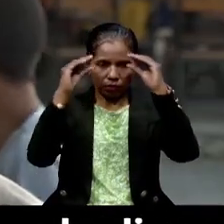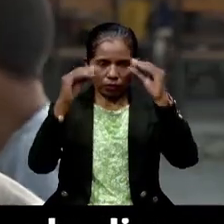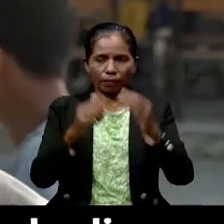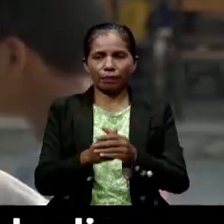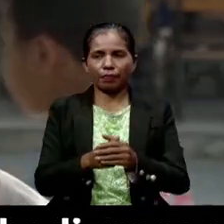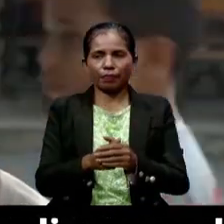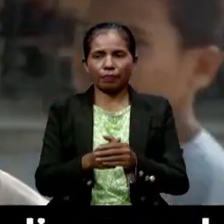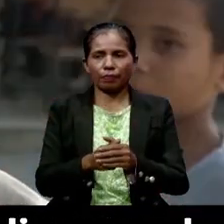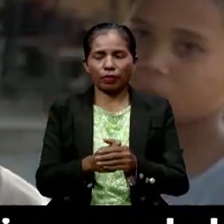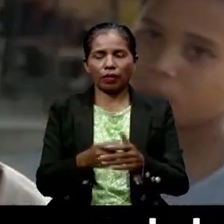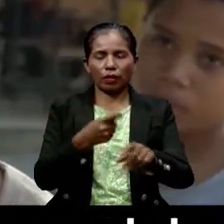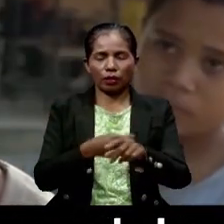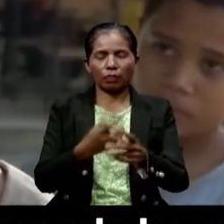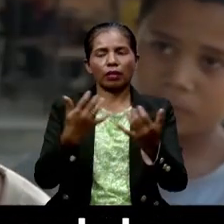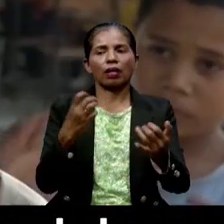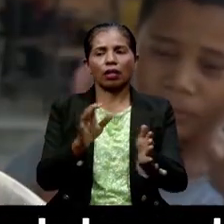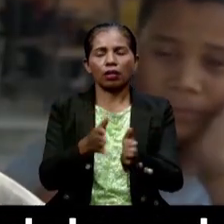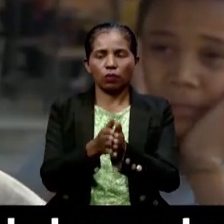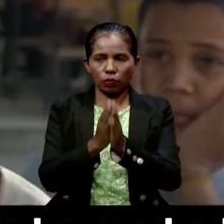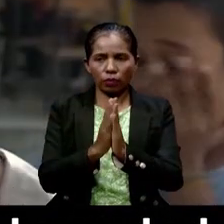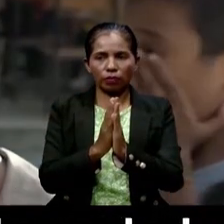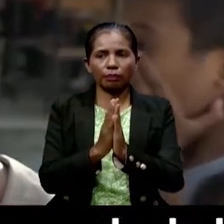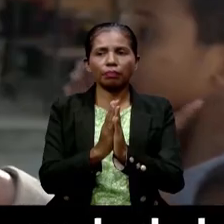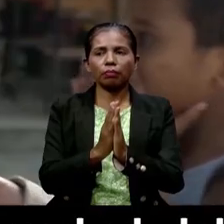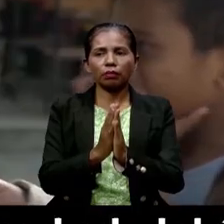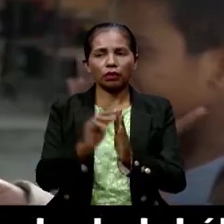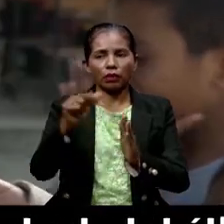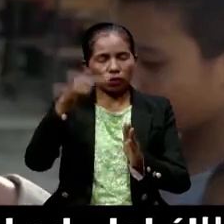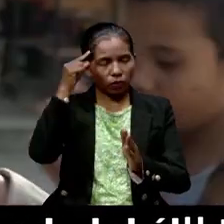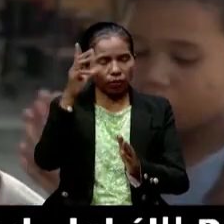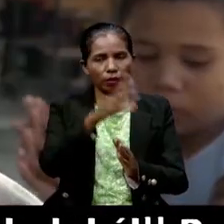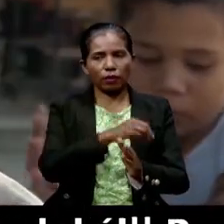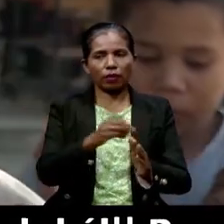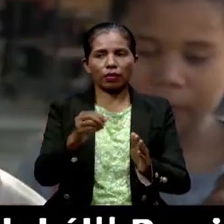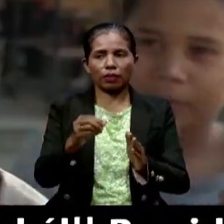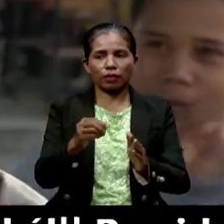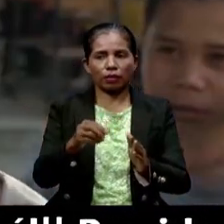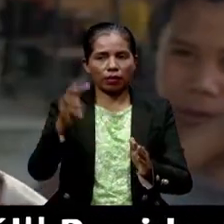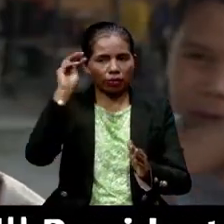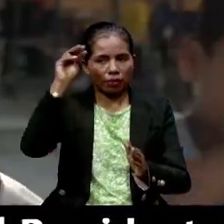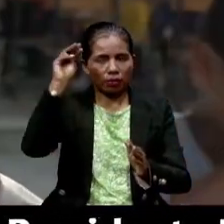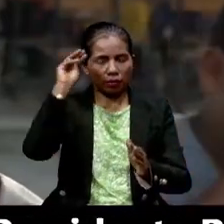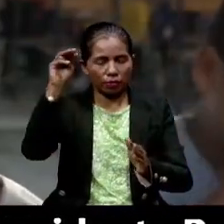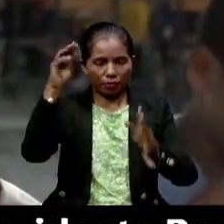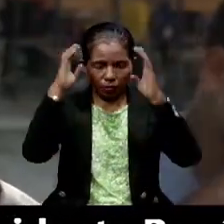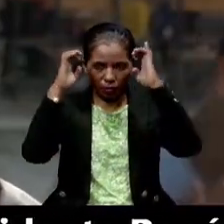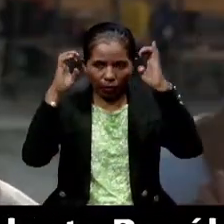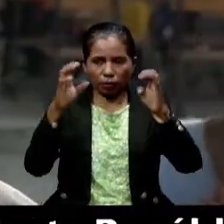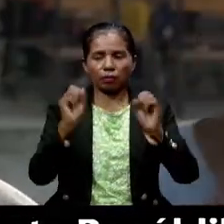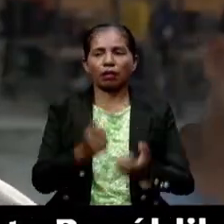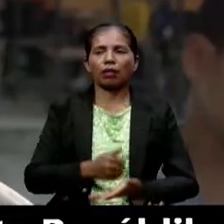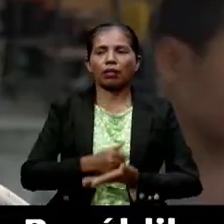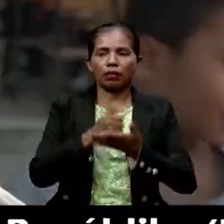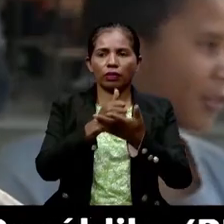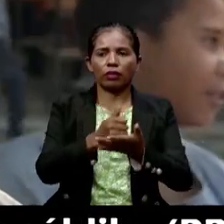liso di bang dane ha cara ko sumos ba iha governo a liso a ministra de ministério da educação bela ajuda mos